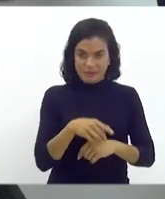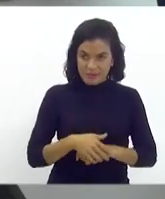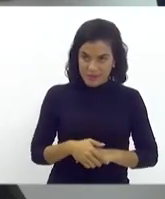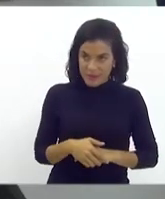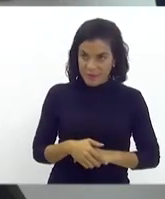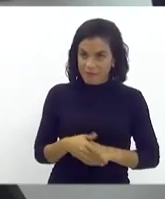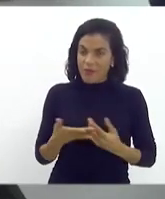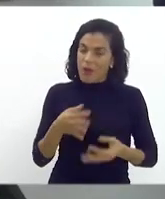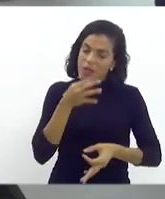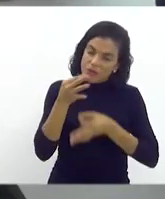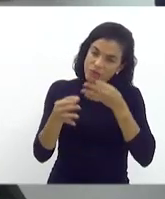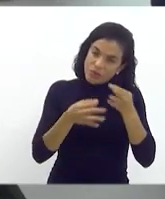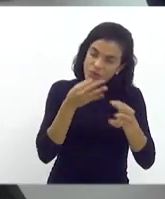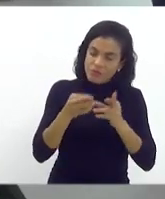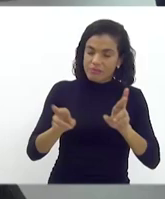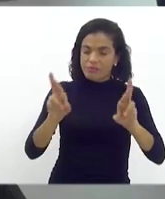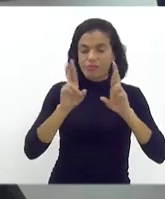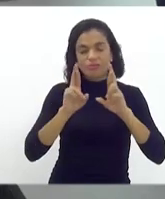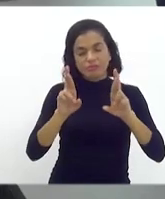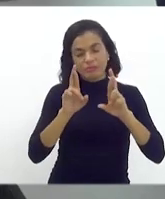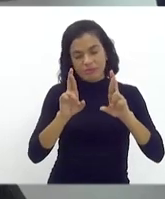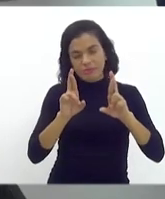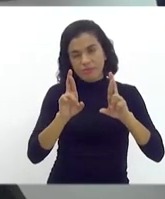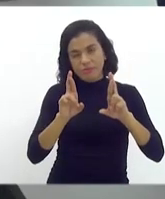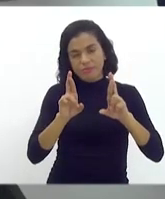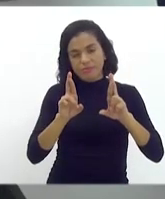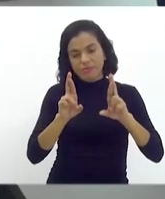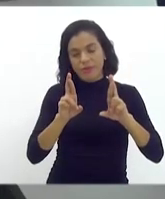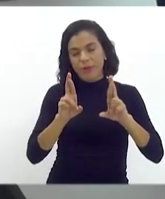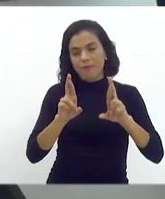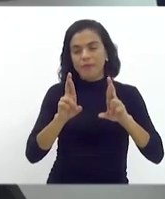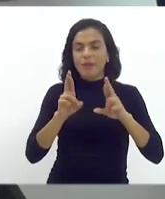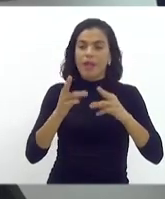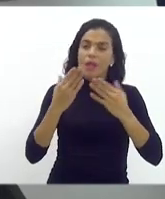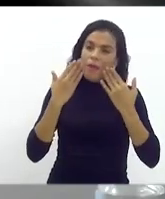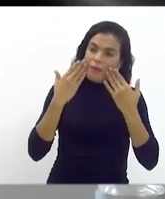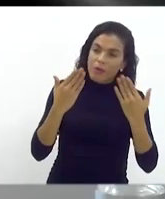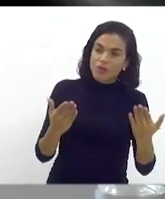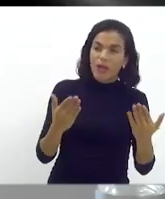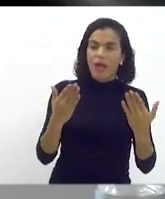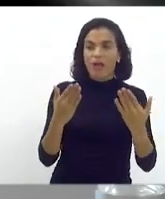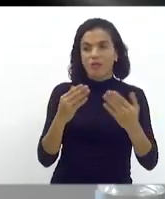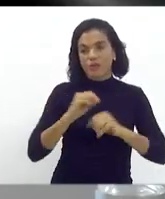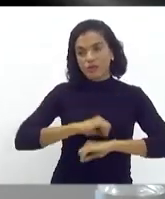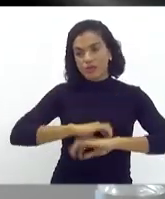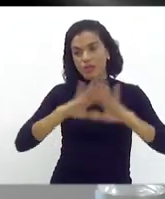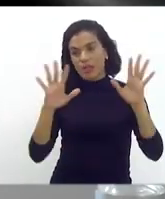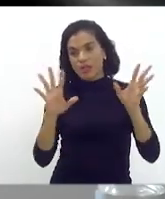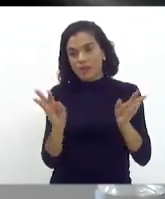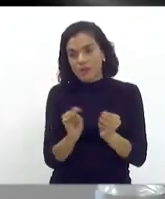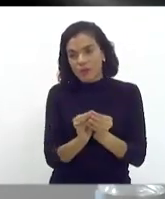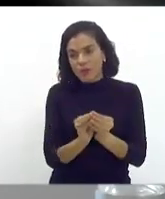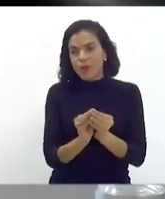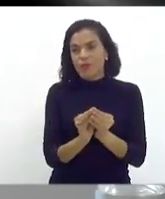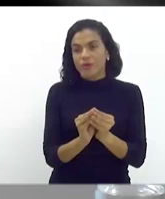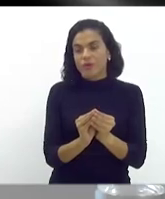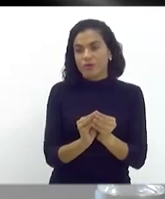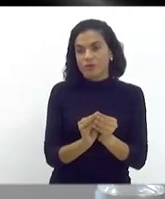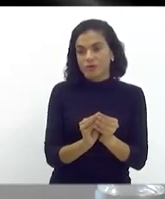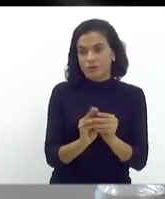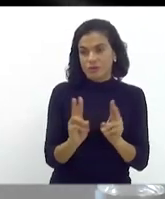sugestões é eu espero ter demonstrado esclarecido um pouquinho sobre o tema